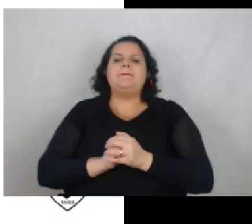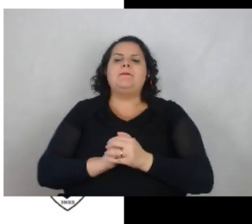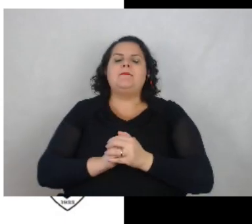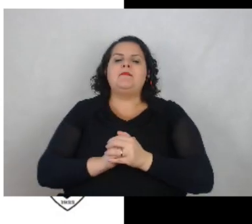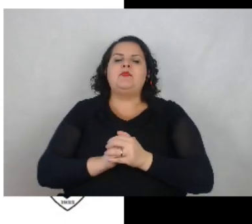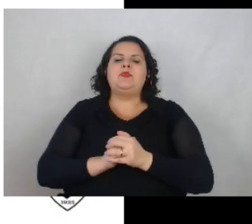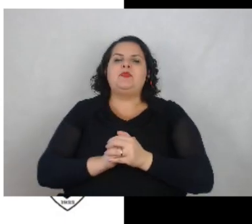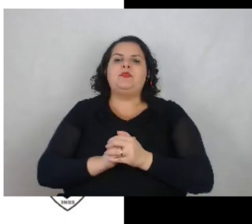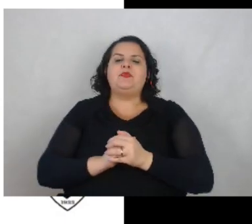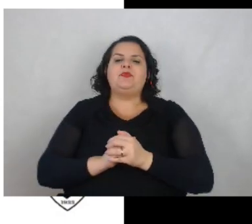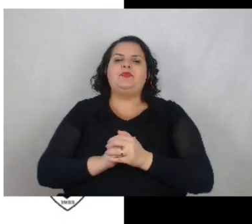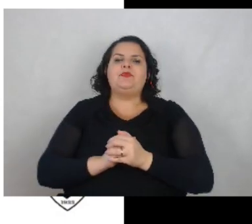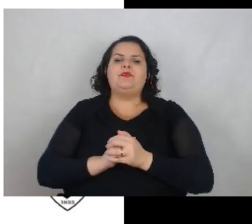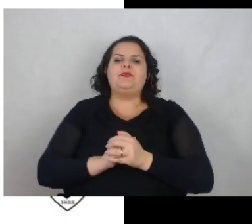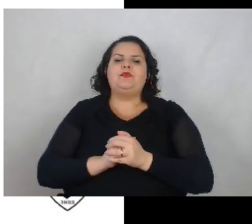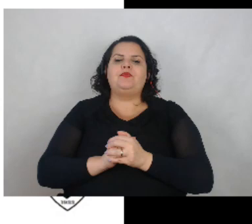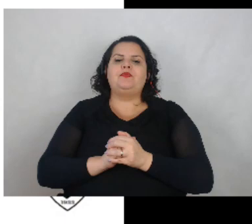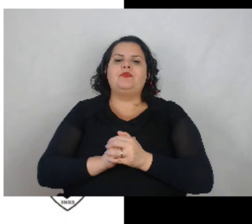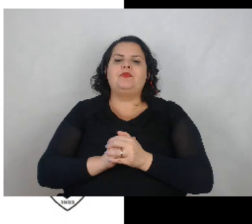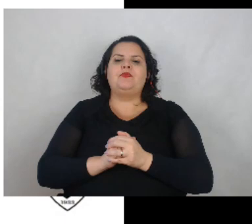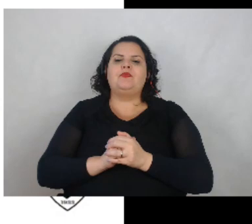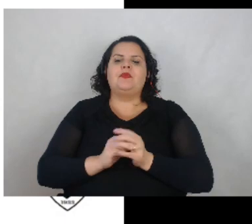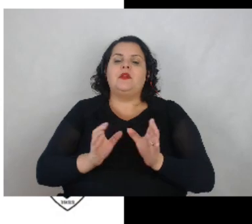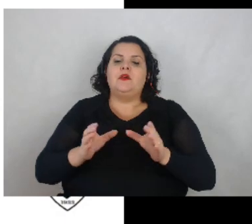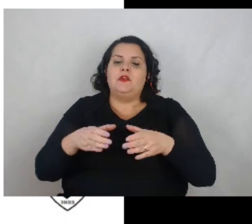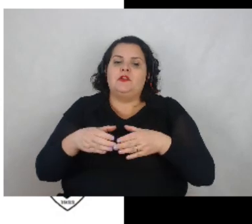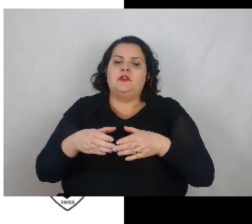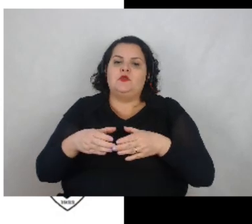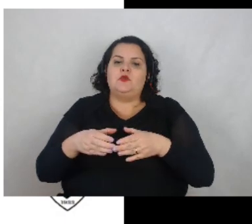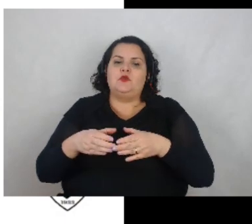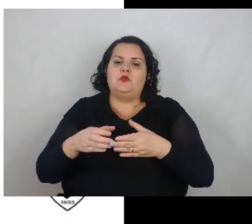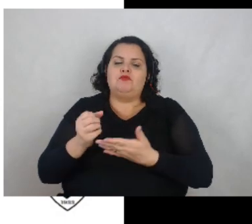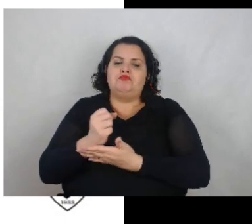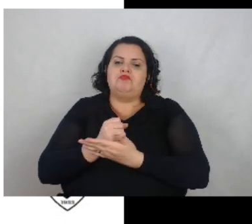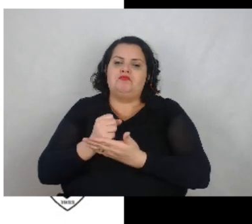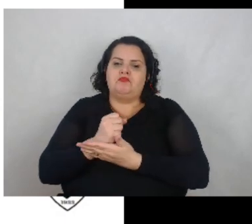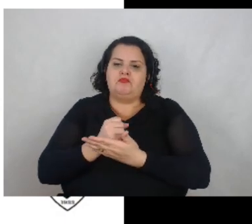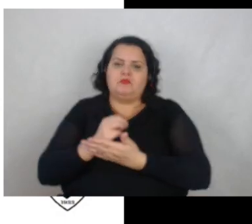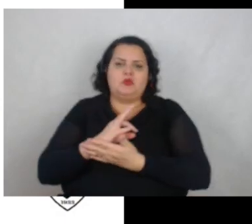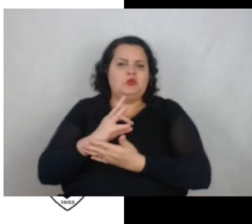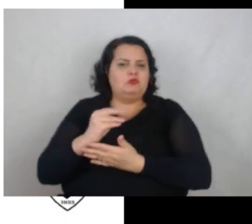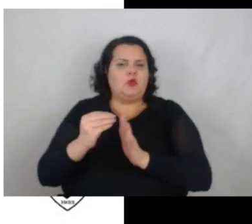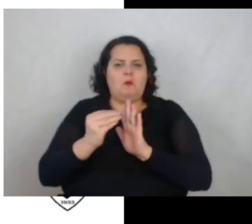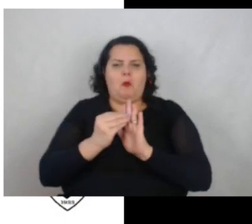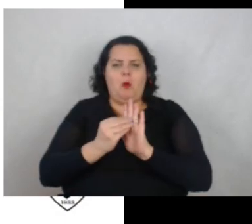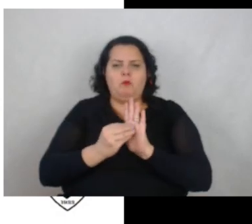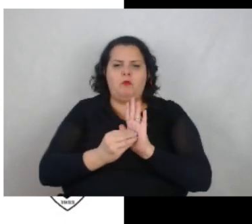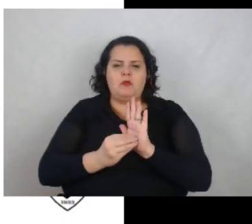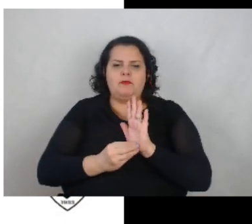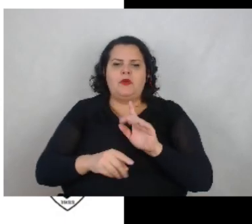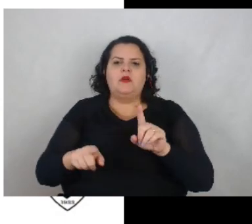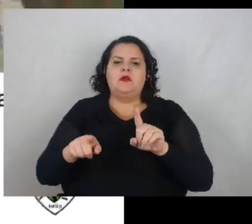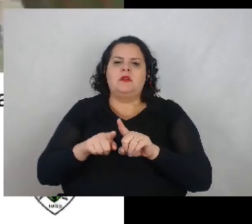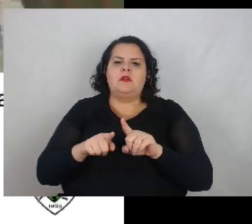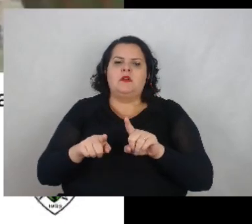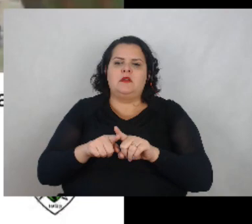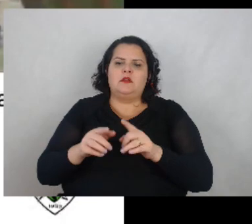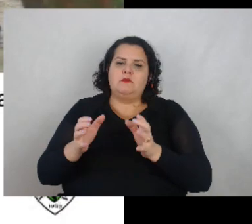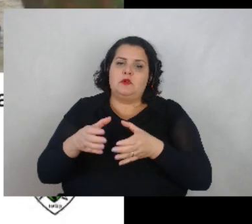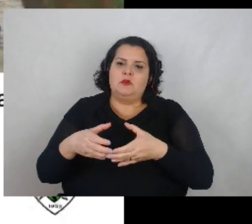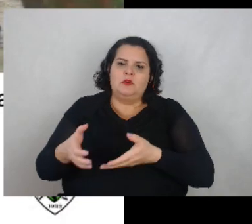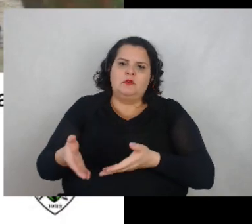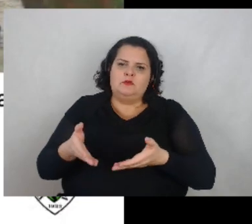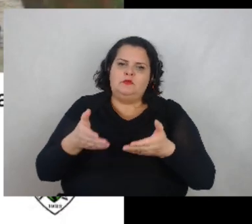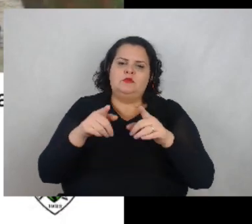na farmacologia. Agradecer todo esse pessoal que está listado aqui e também a agência de fomento, como também